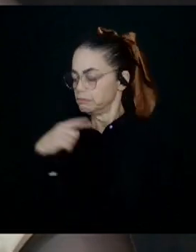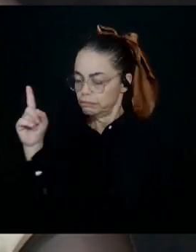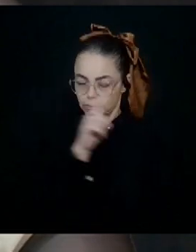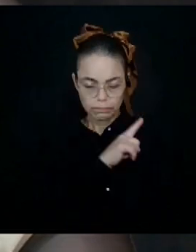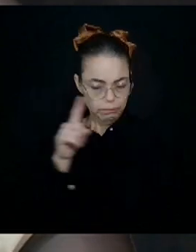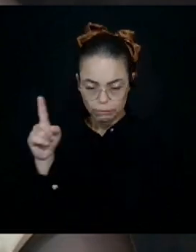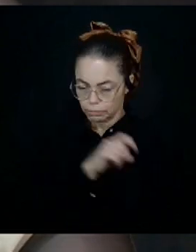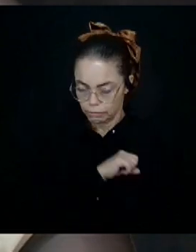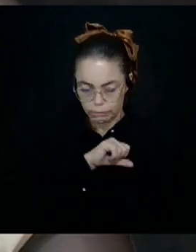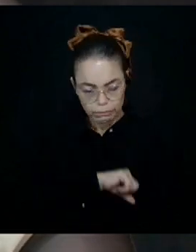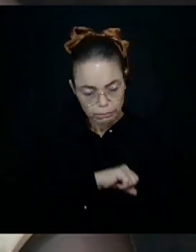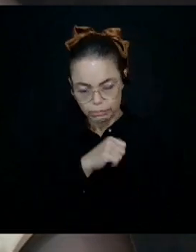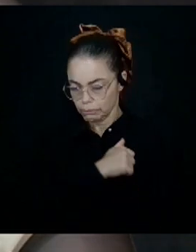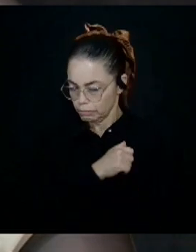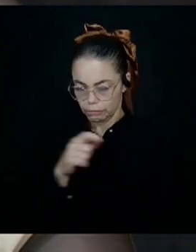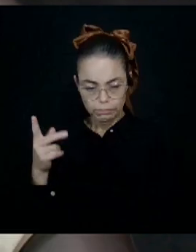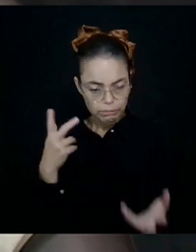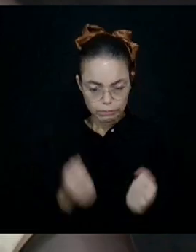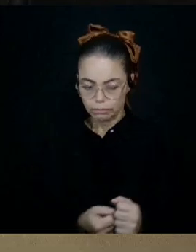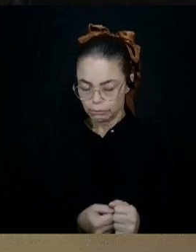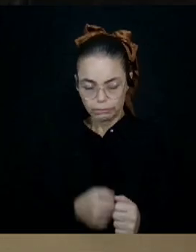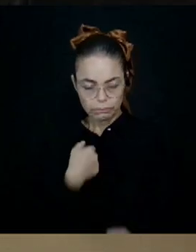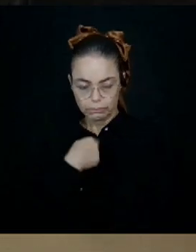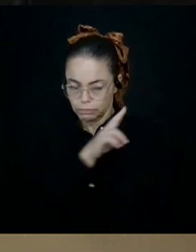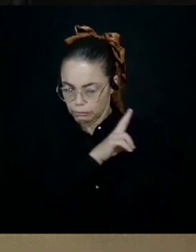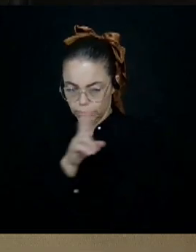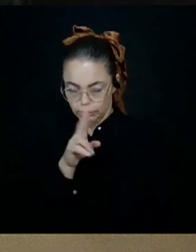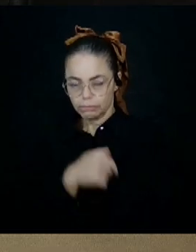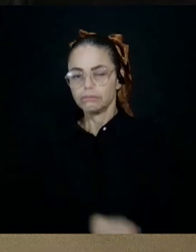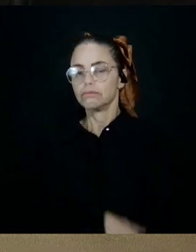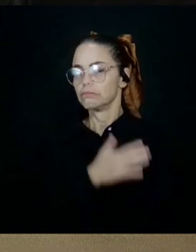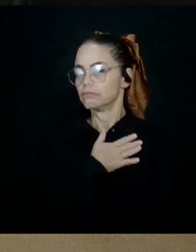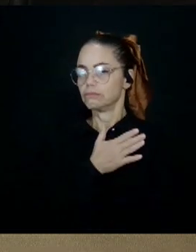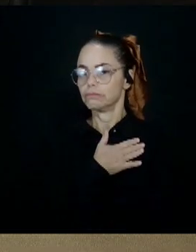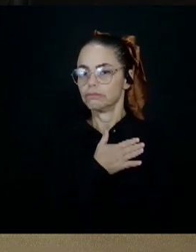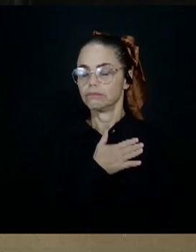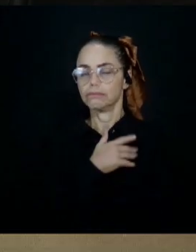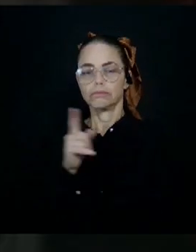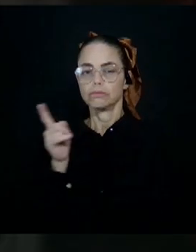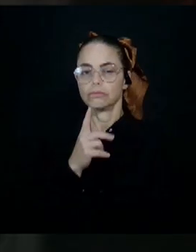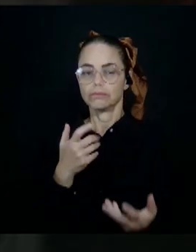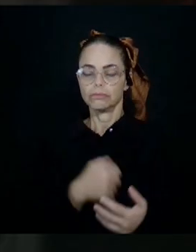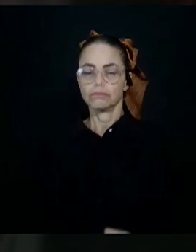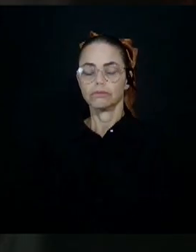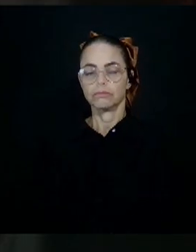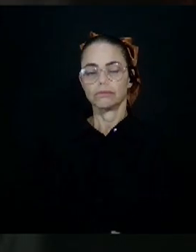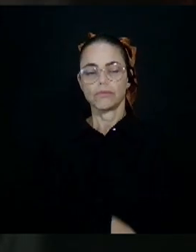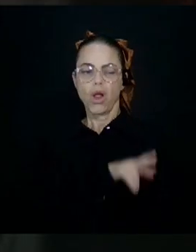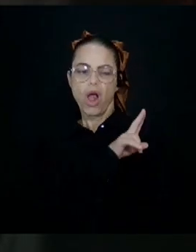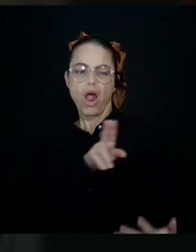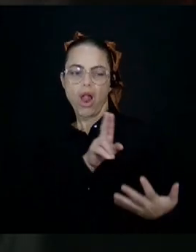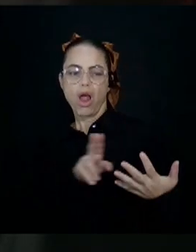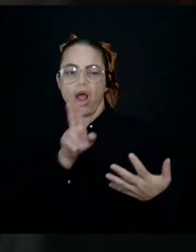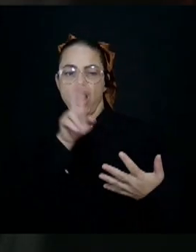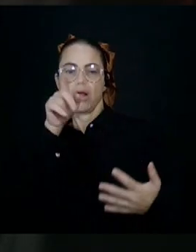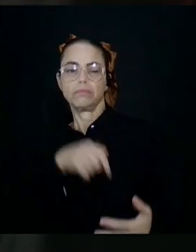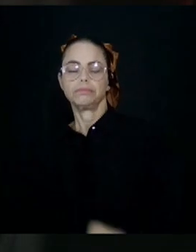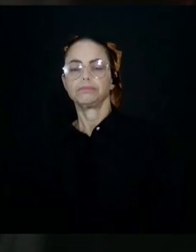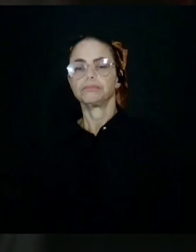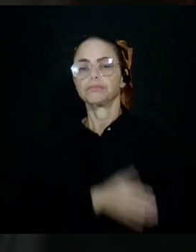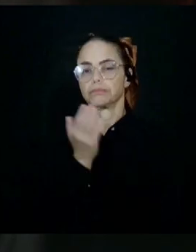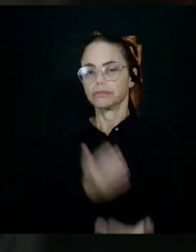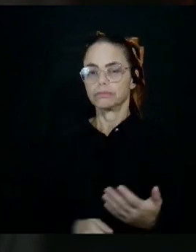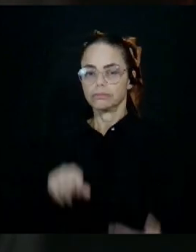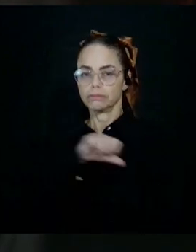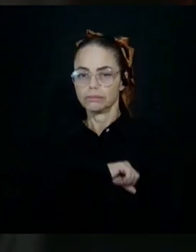ter esse rótulo. Exatamente, né? A questão de rotular, a questão da mulher acaba perdendo mesmo a identidade e